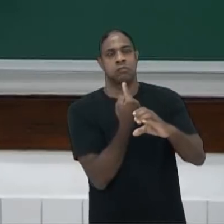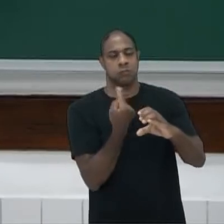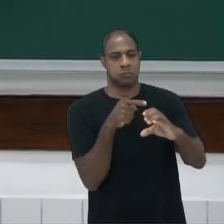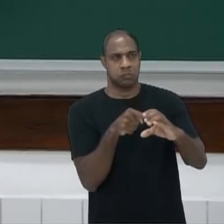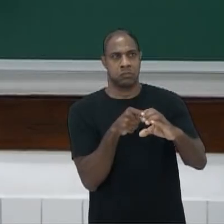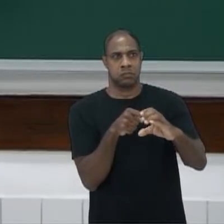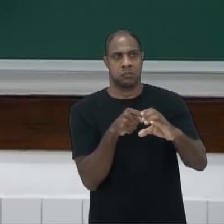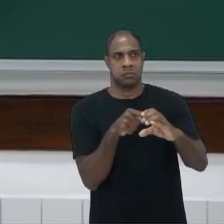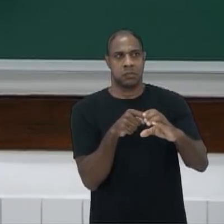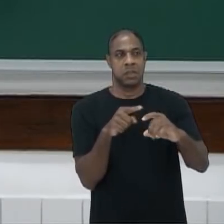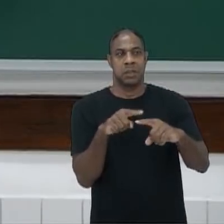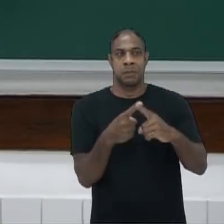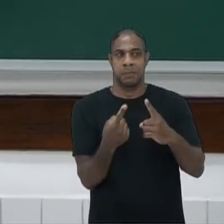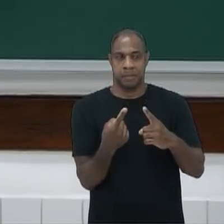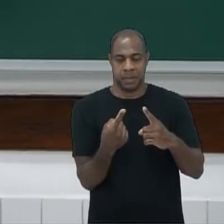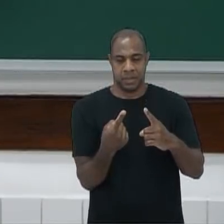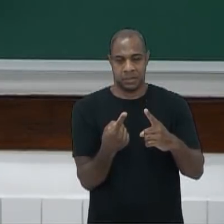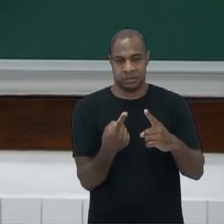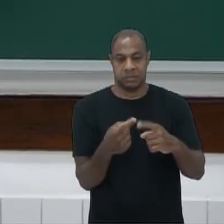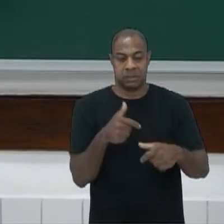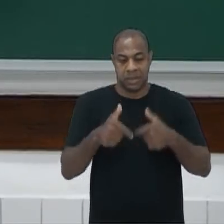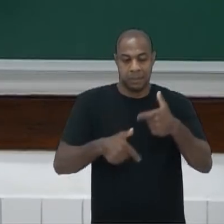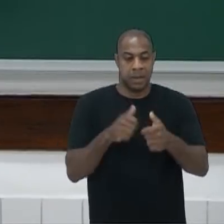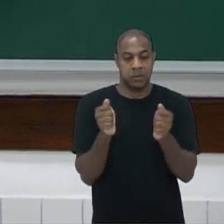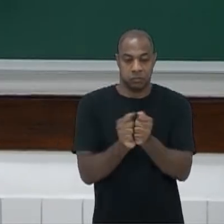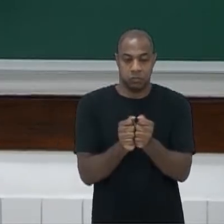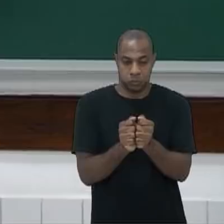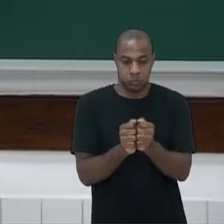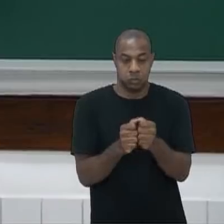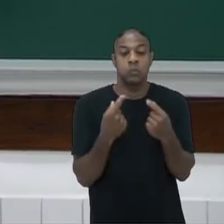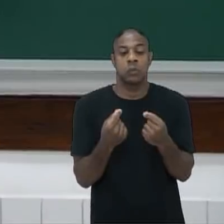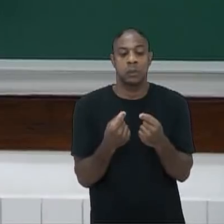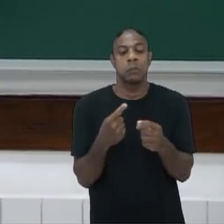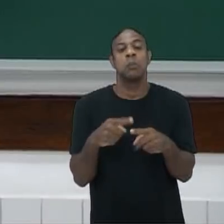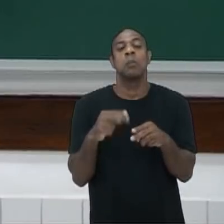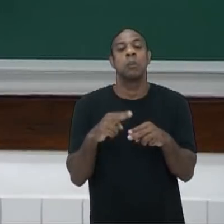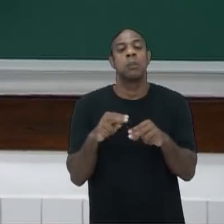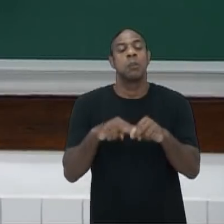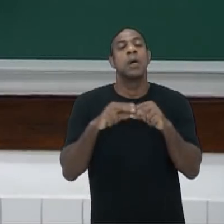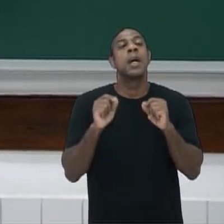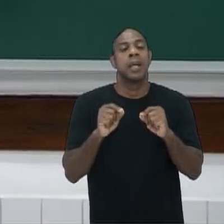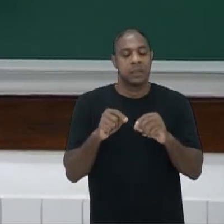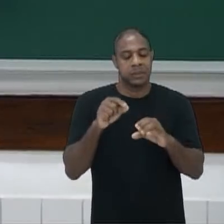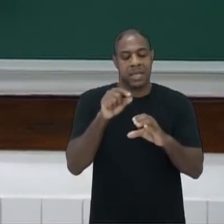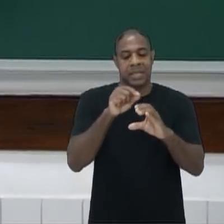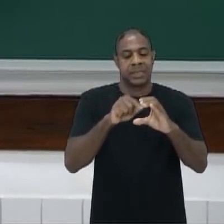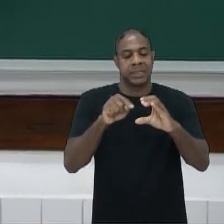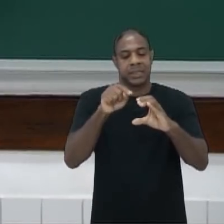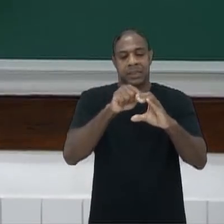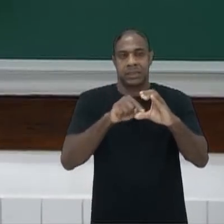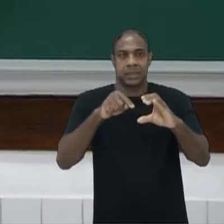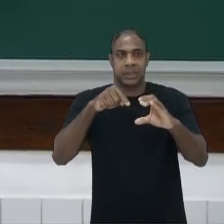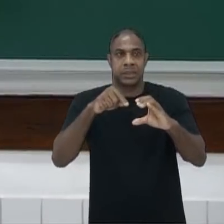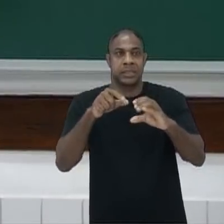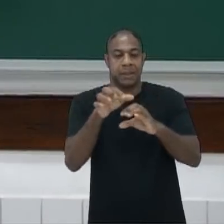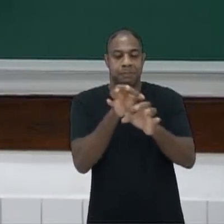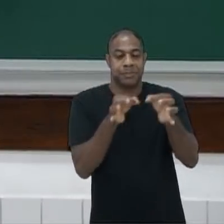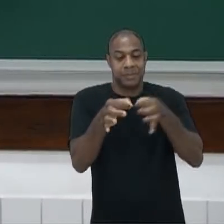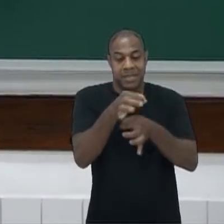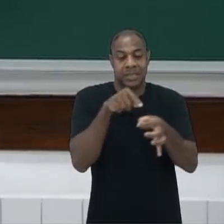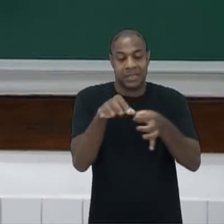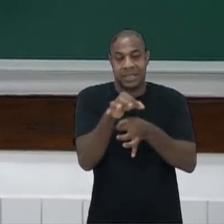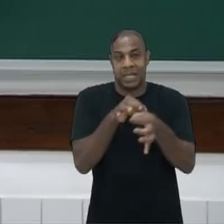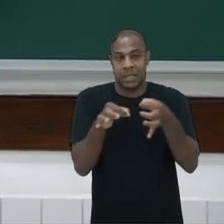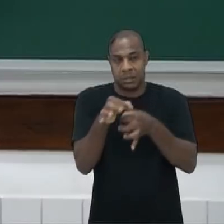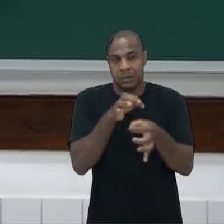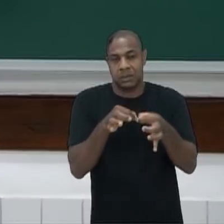todos trabalham juntos em prol da célula, em prol do seu corpo, porque quando as células se juntam, formam tecido.